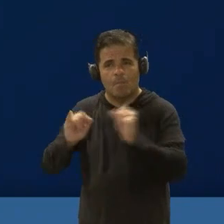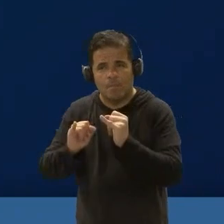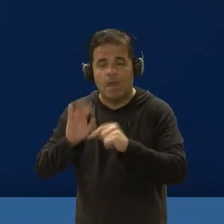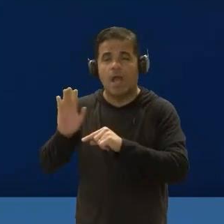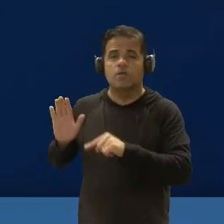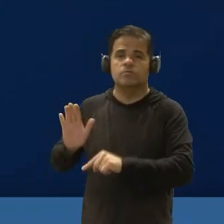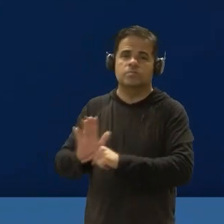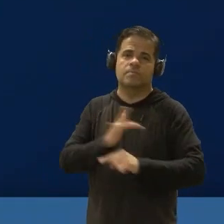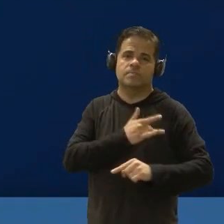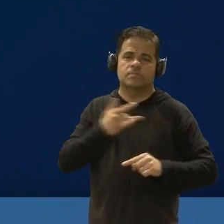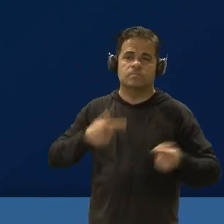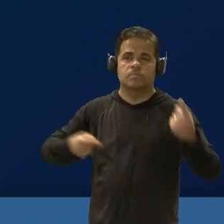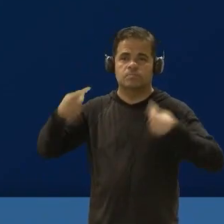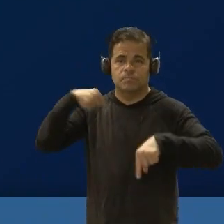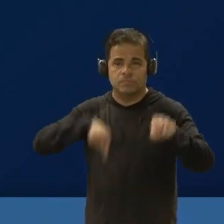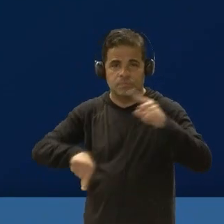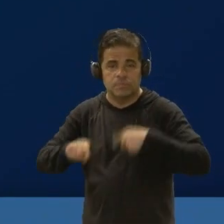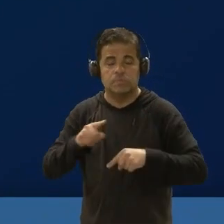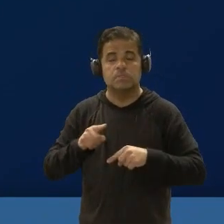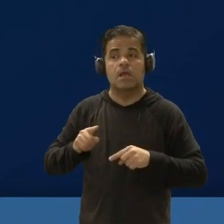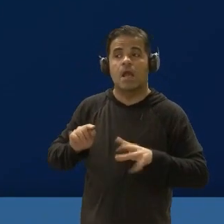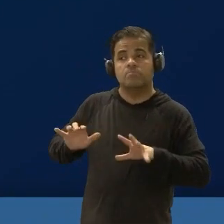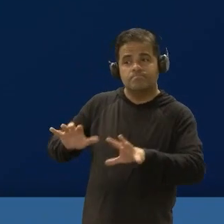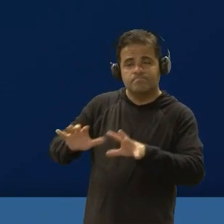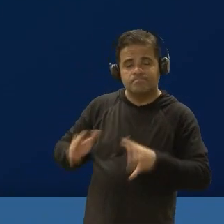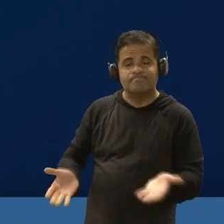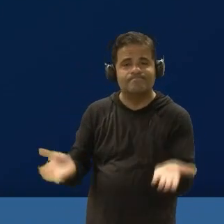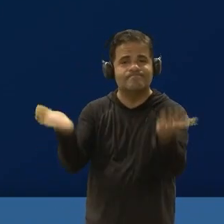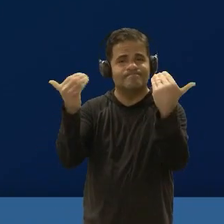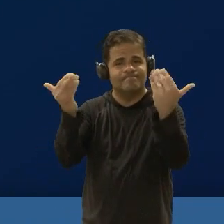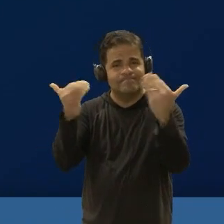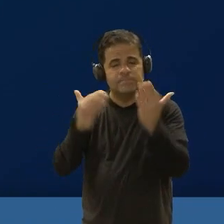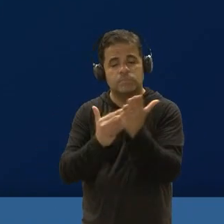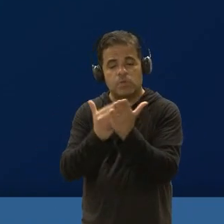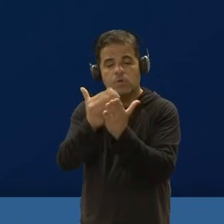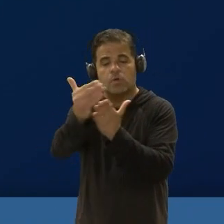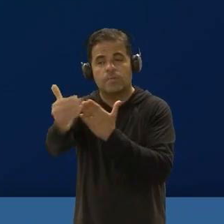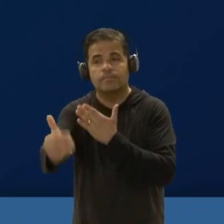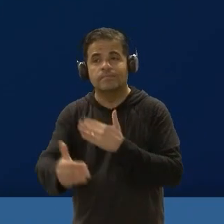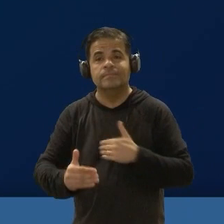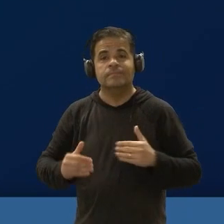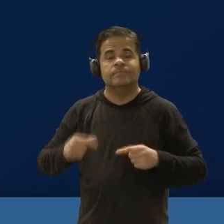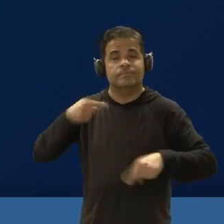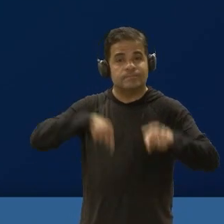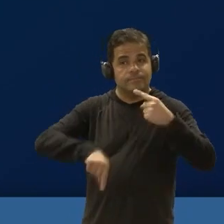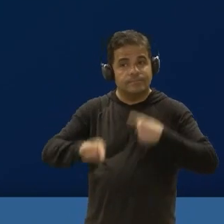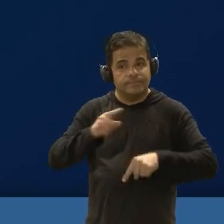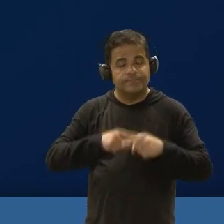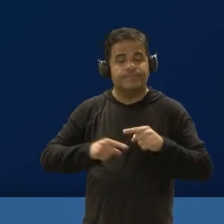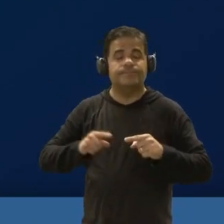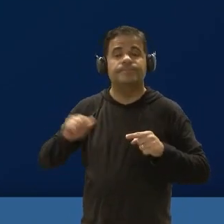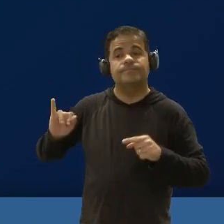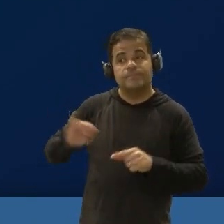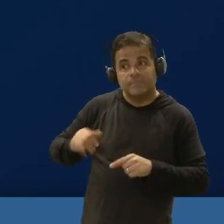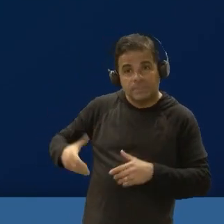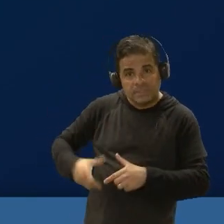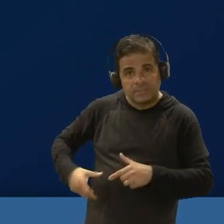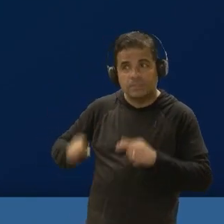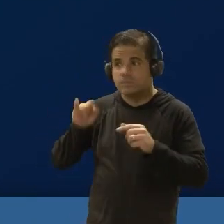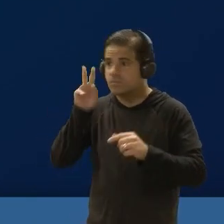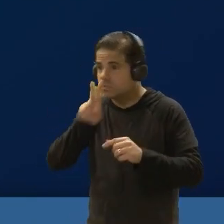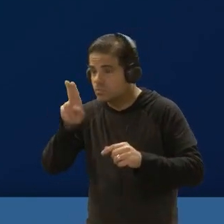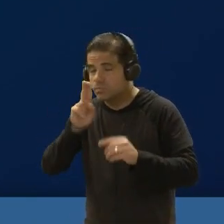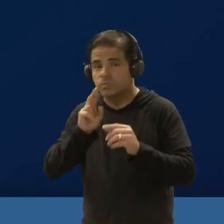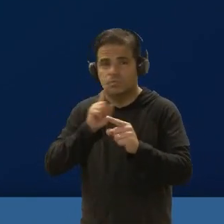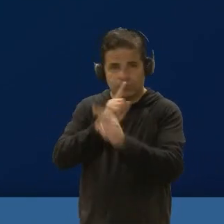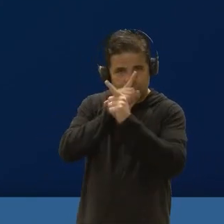saúde metabólica. Elas induzem saciedade, aumentam a secreção de hormônios gastrointestinais. Se você usar o